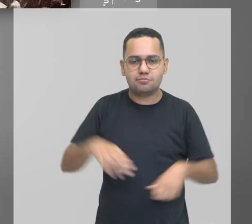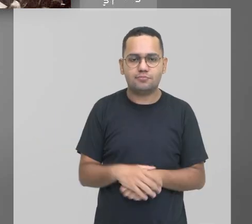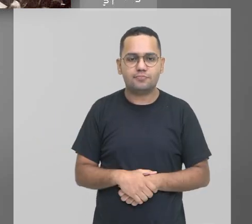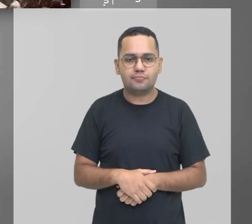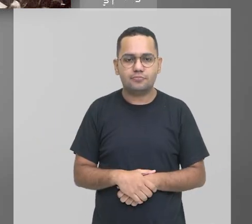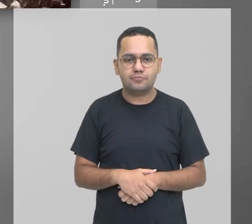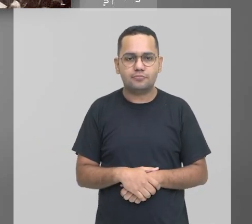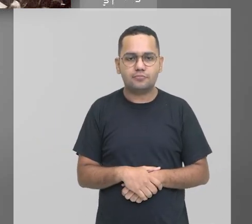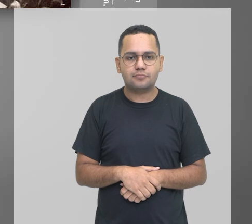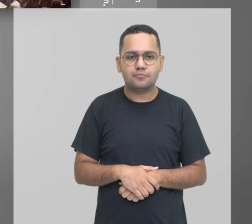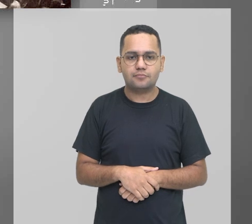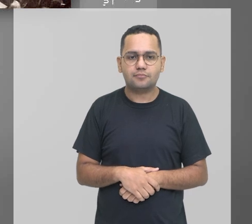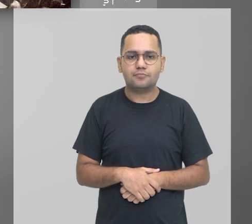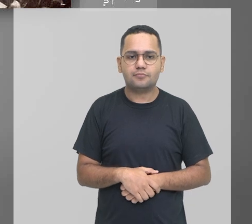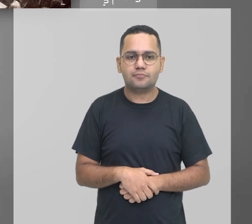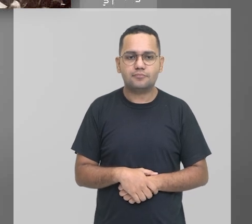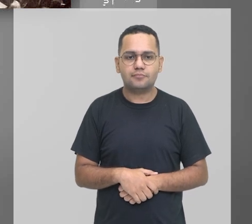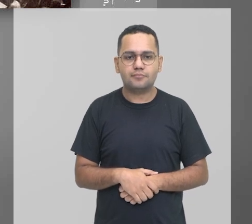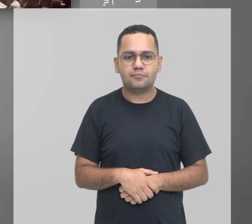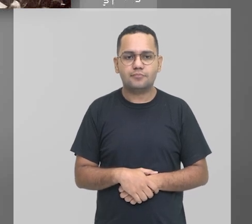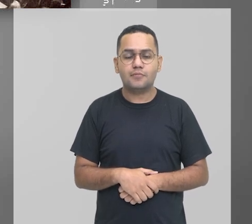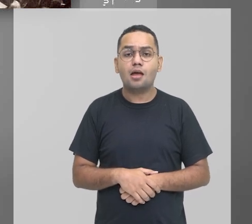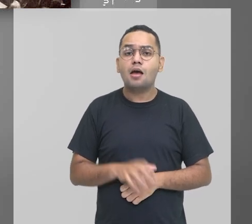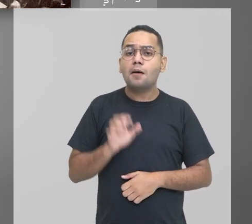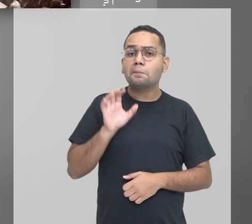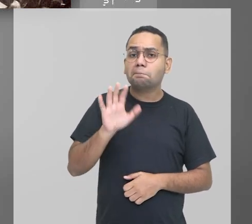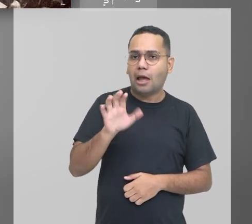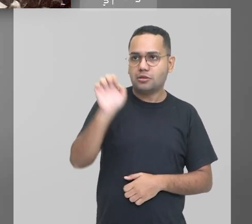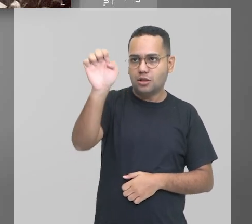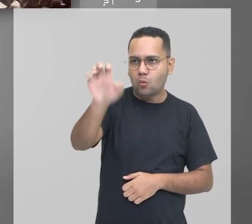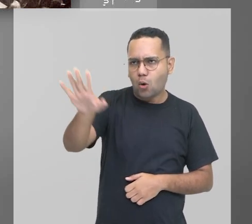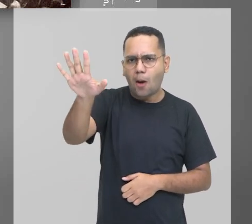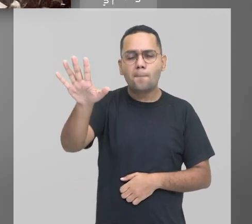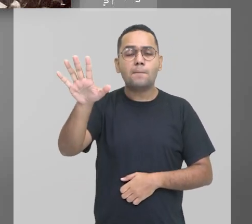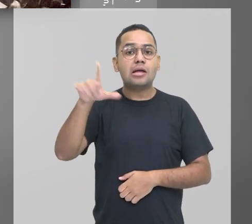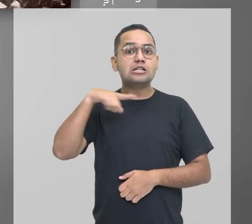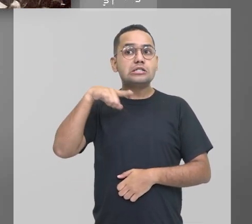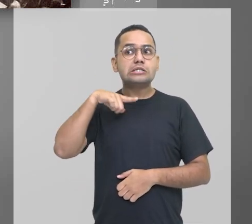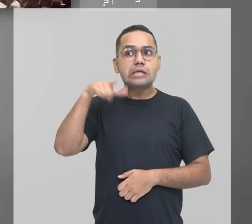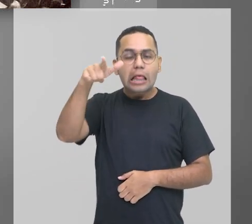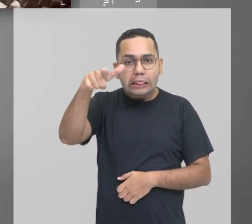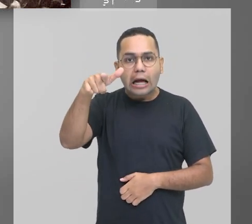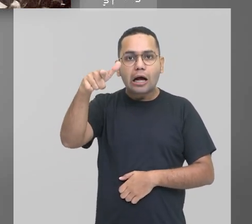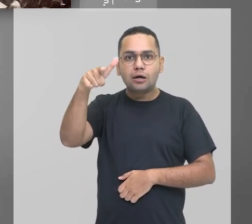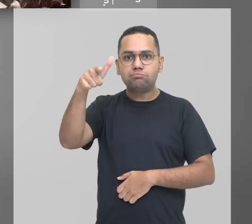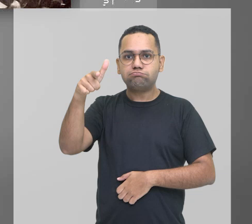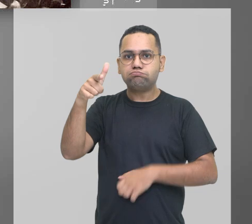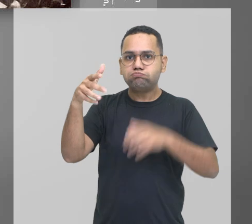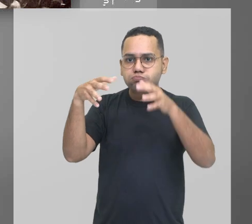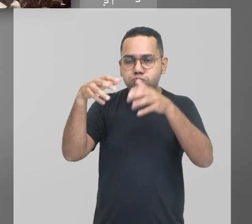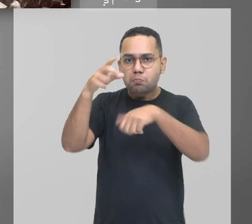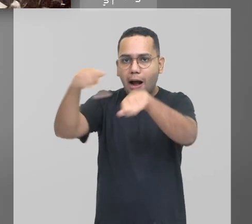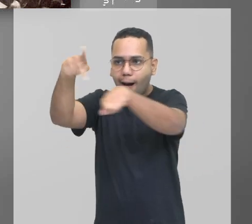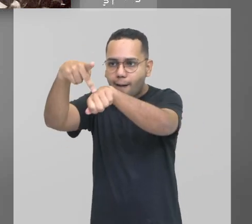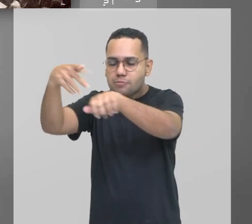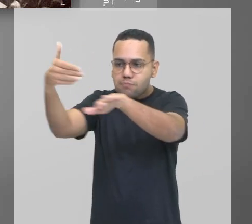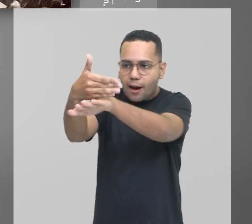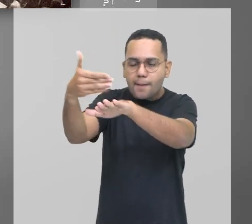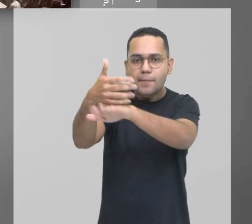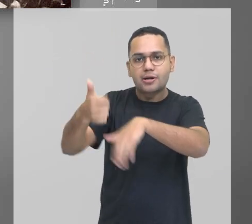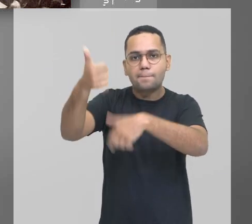nações da Europa estavam envolvidas na Primeira Guerra Mundial. Então, um ataque direto à Rússia